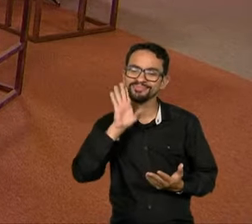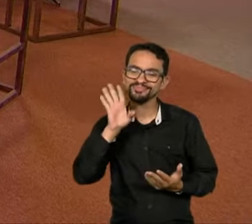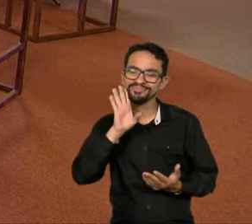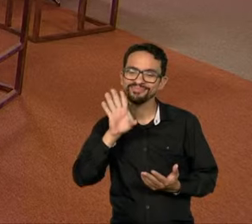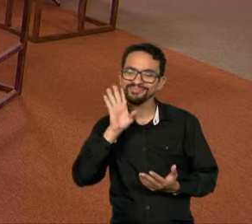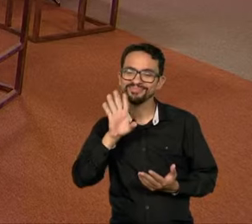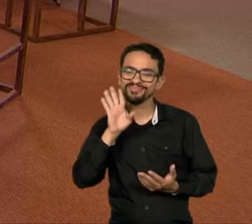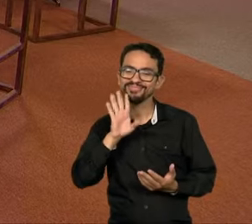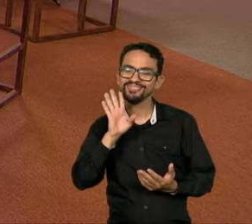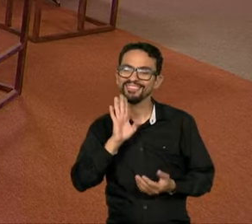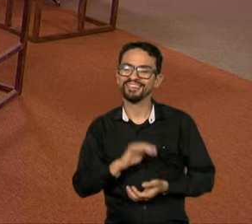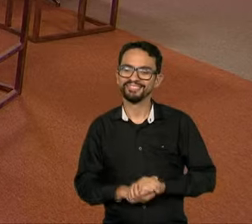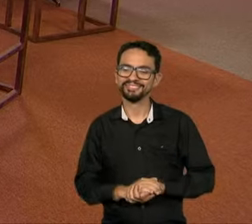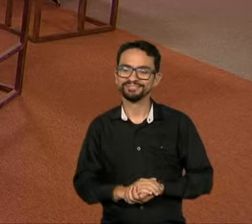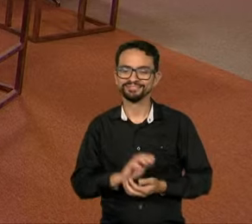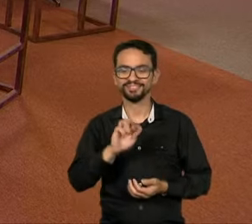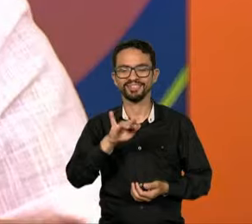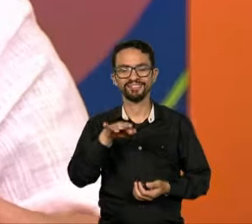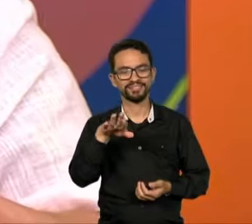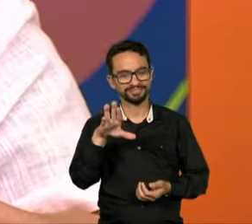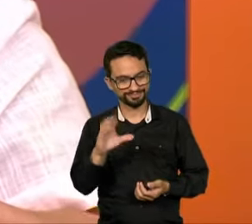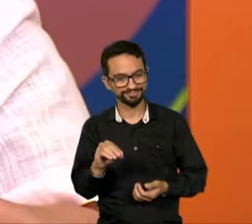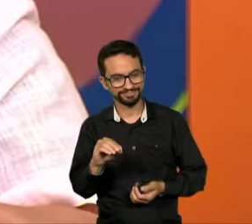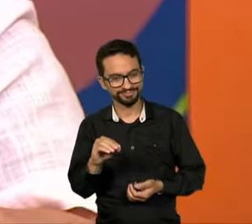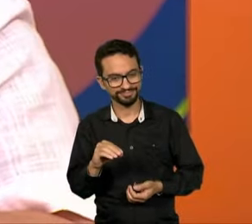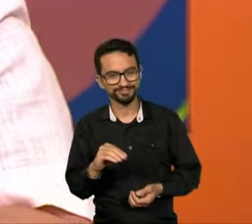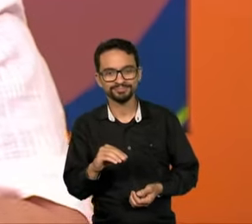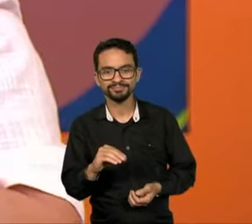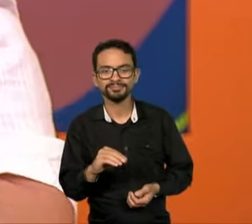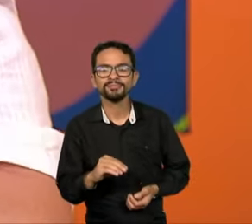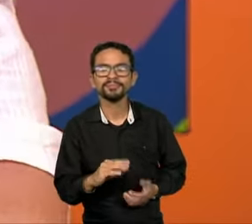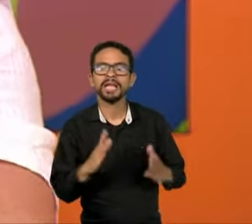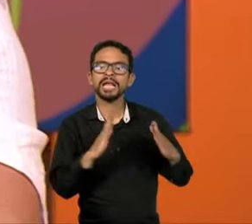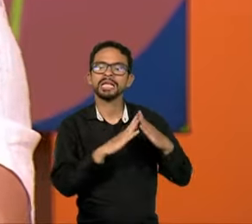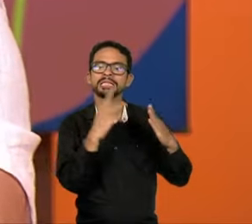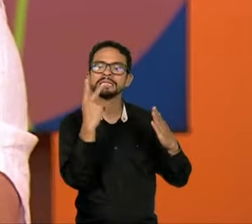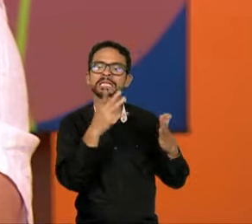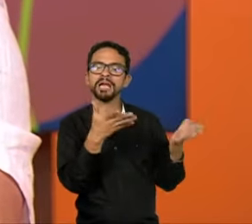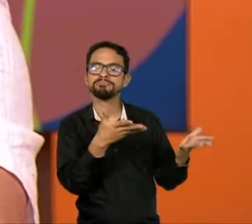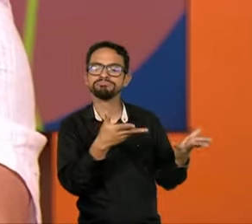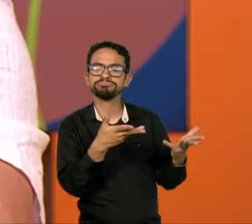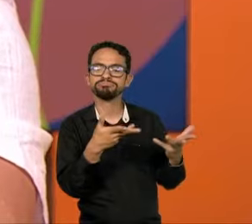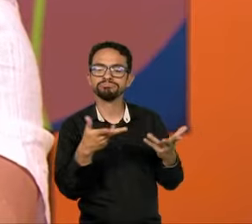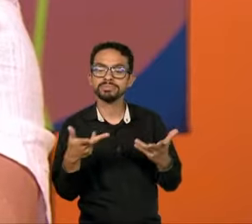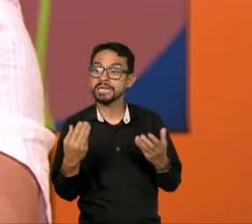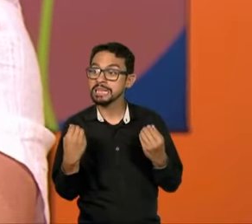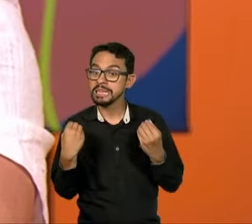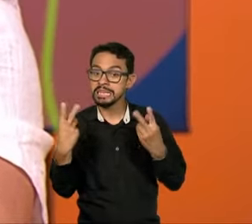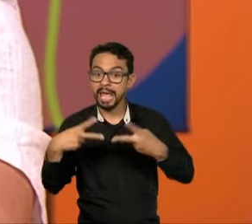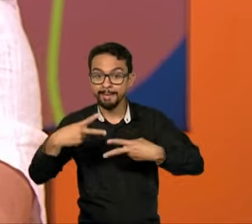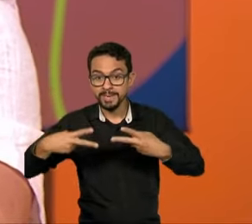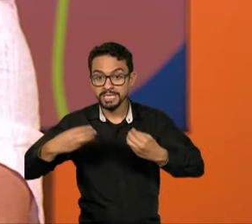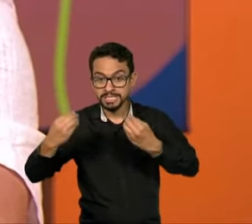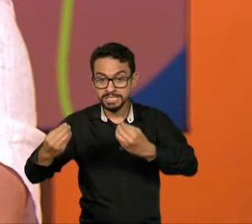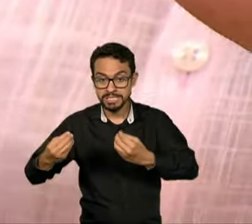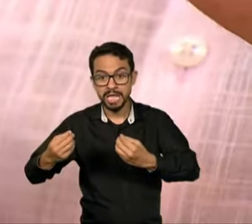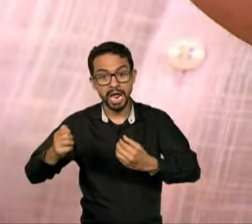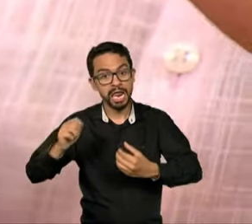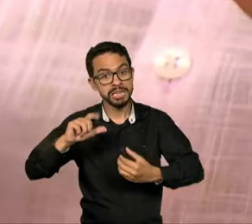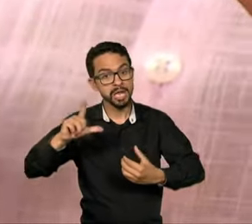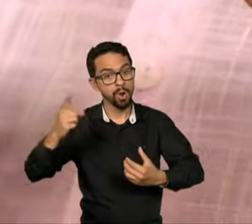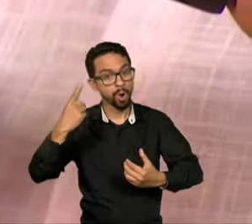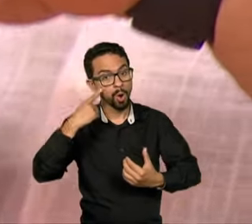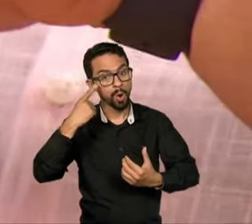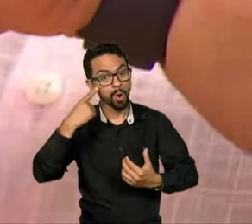barato! Que Erasmo, que quando eu comecei a carreira no primeiro disco, ele me chamou na casa dele e falou, eu quero te dar esse anel. Nossa, porque que você é uma coisa linda,